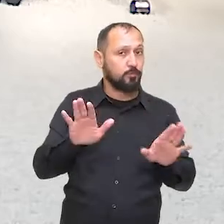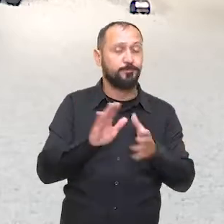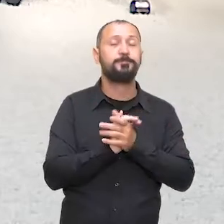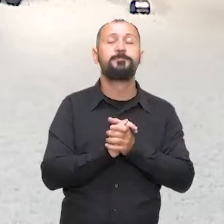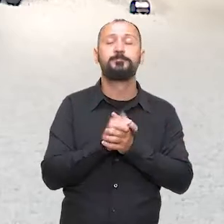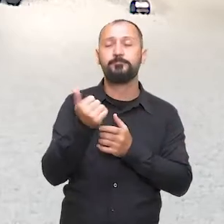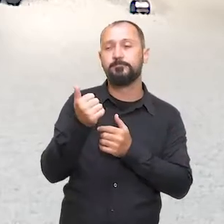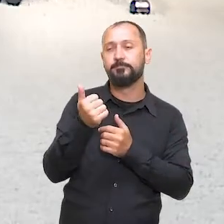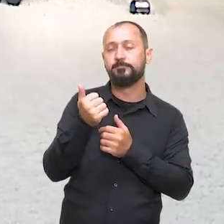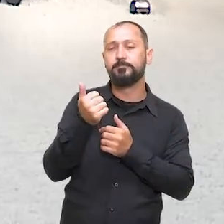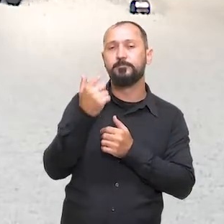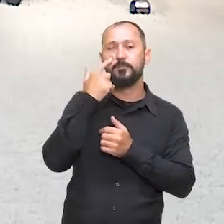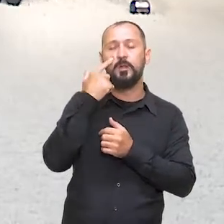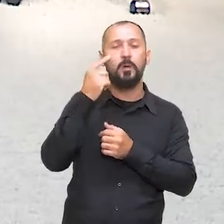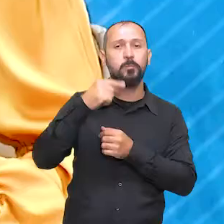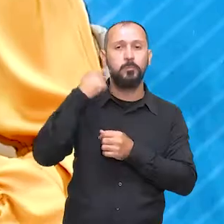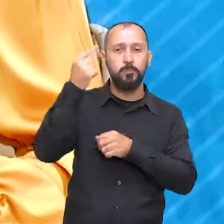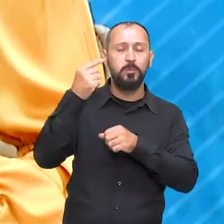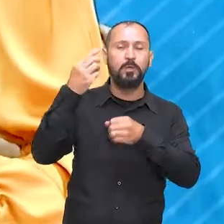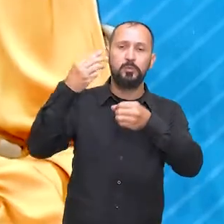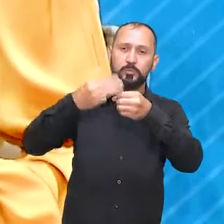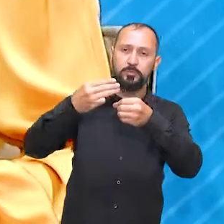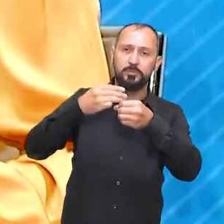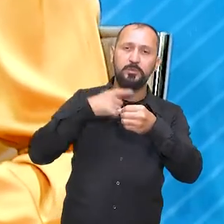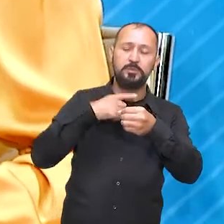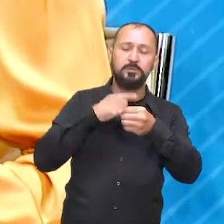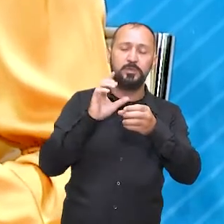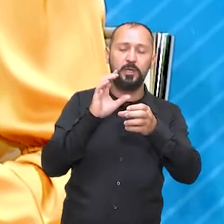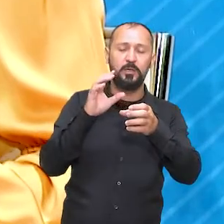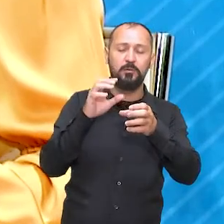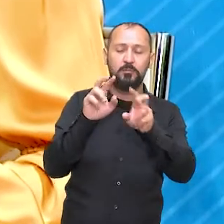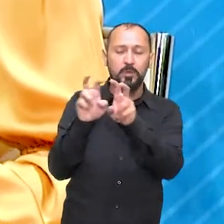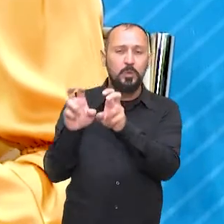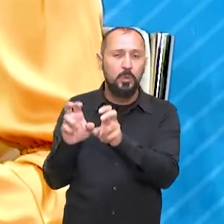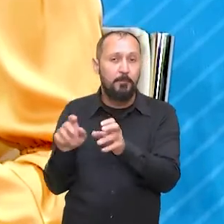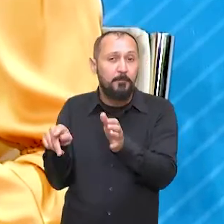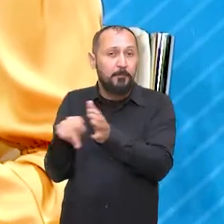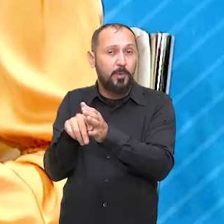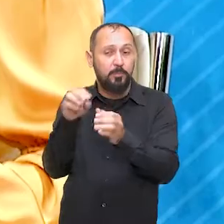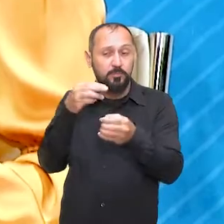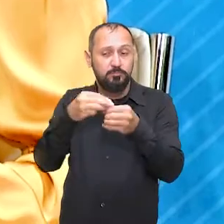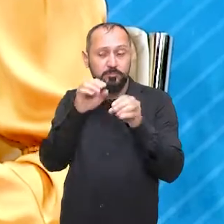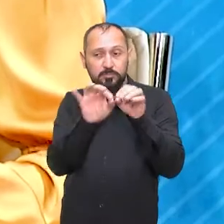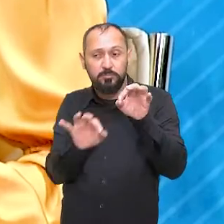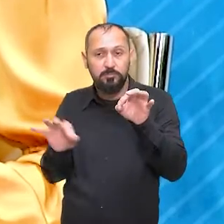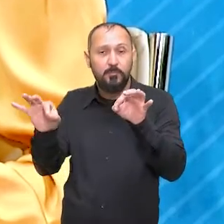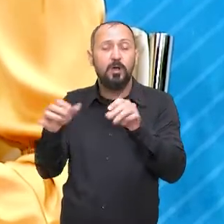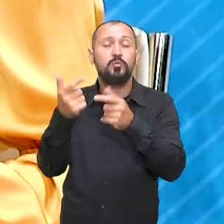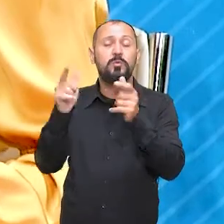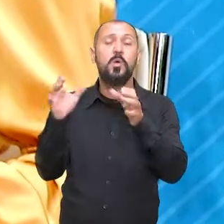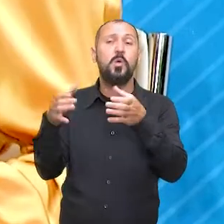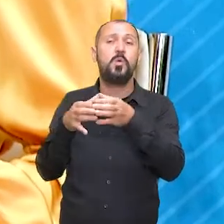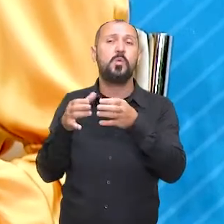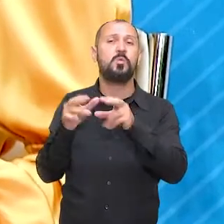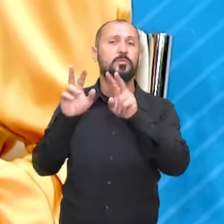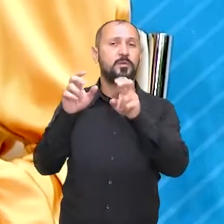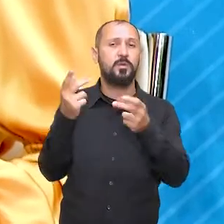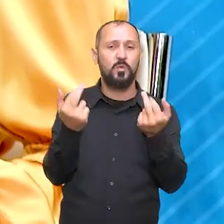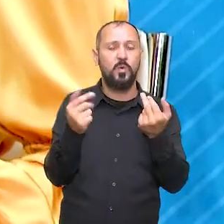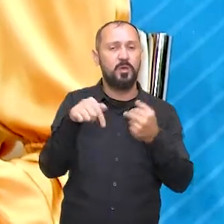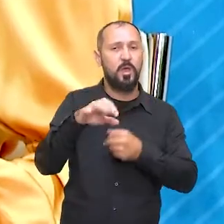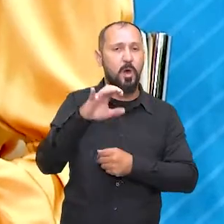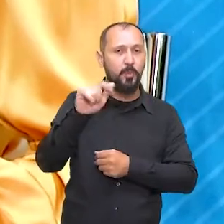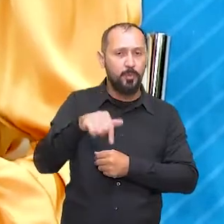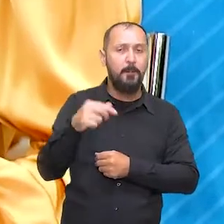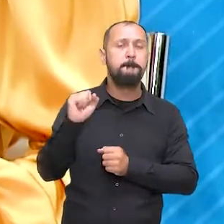sim integrar essa comissão específica. Doutor Daniel, advogado do interior. Nós temos as subseções, mas muitas vezes não